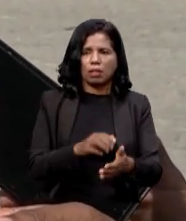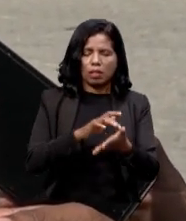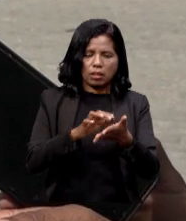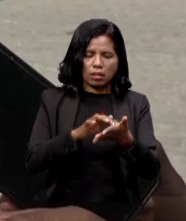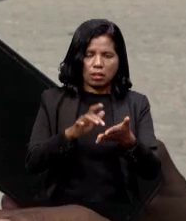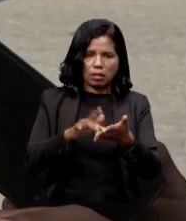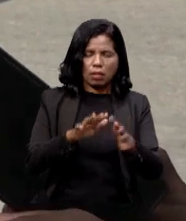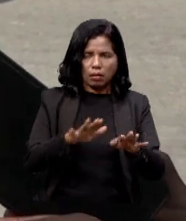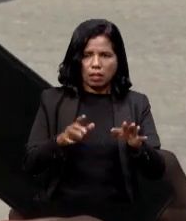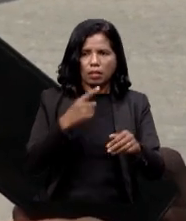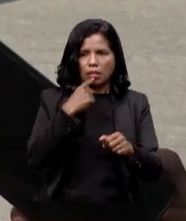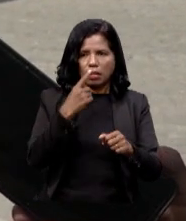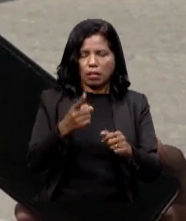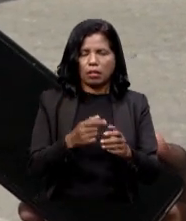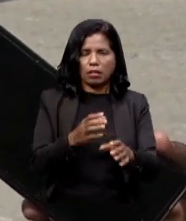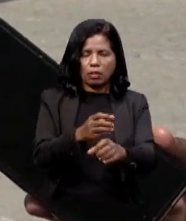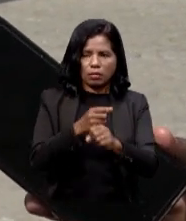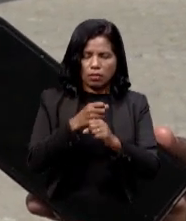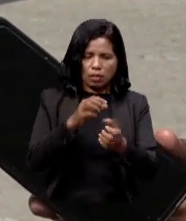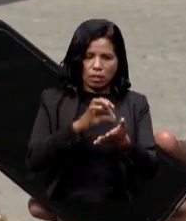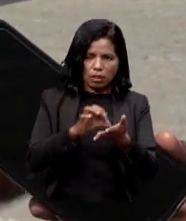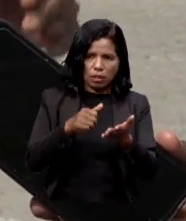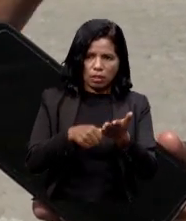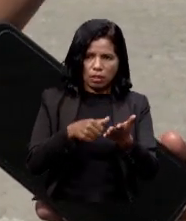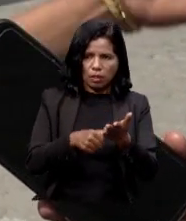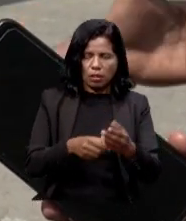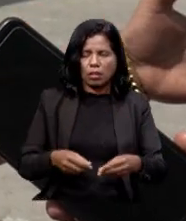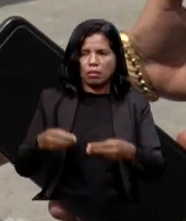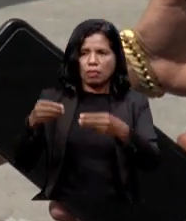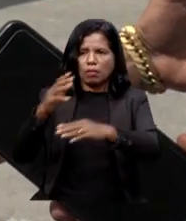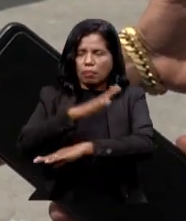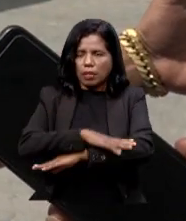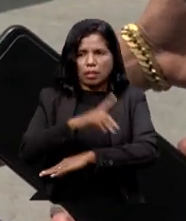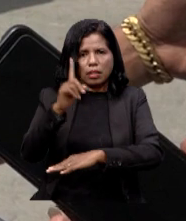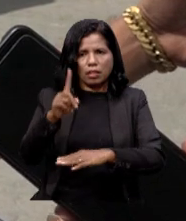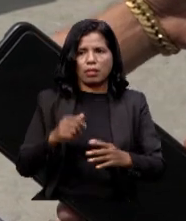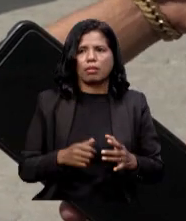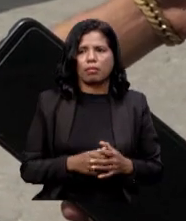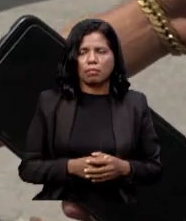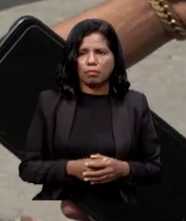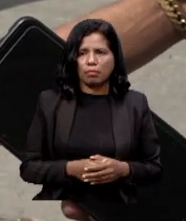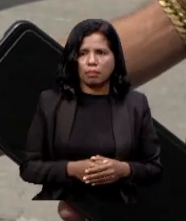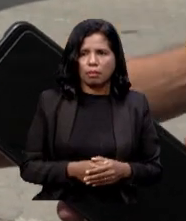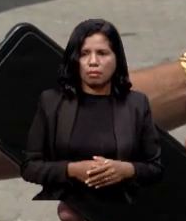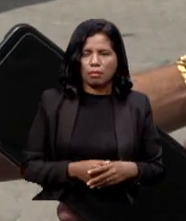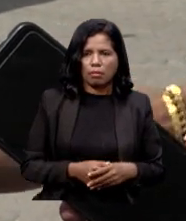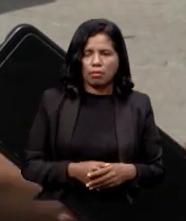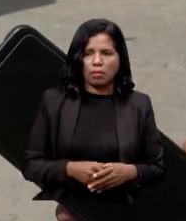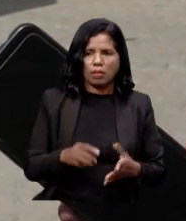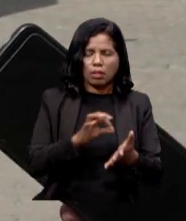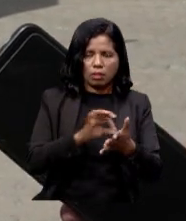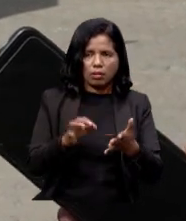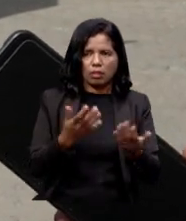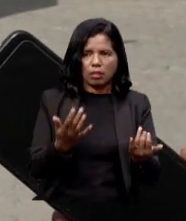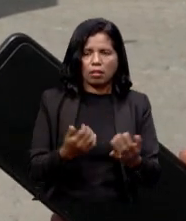quer que te outro depois ne foi quitança ne lore ba entrega falei mesa ida den kata oh minha nota macne agora lavar